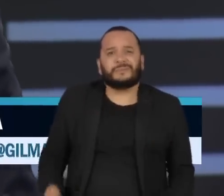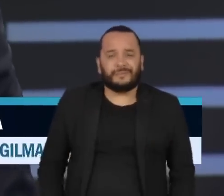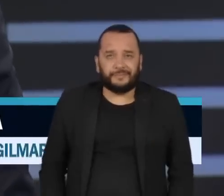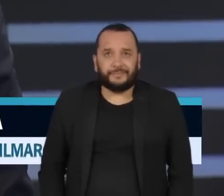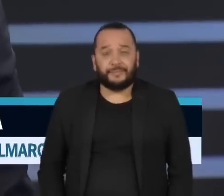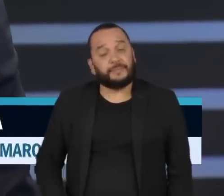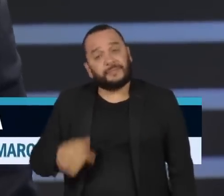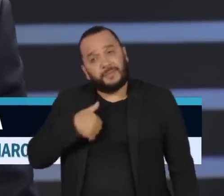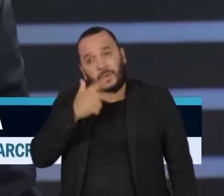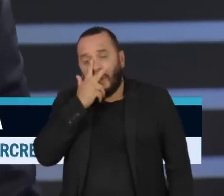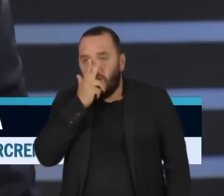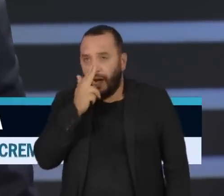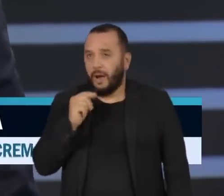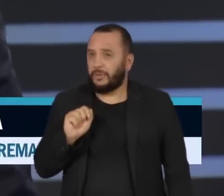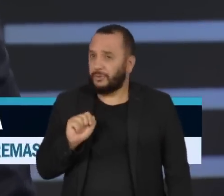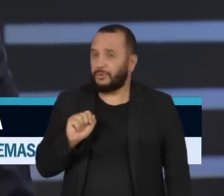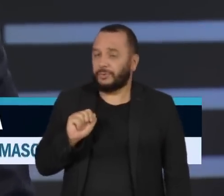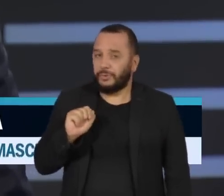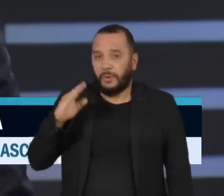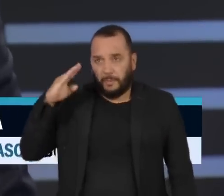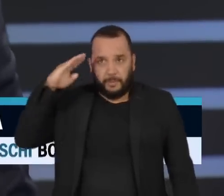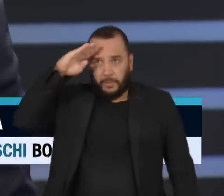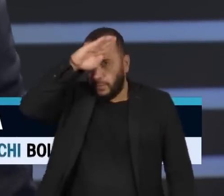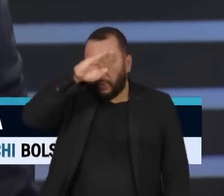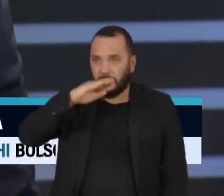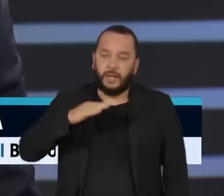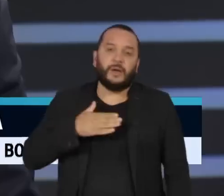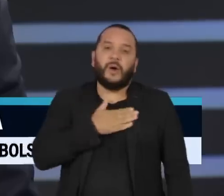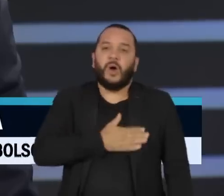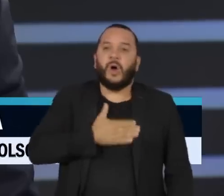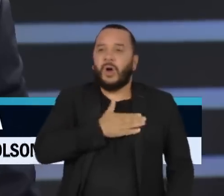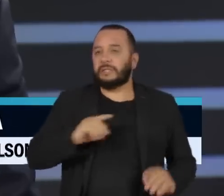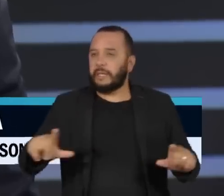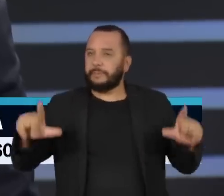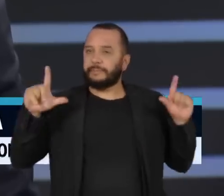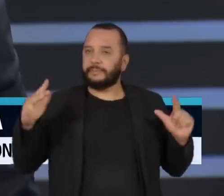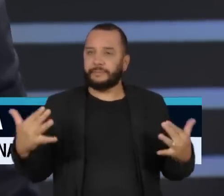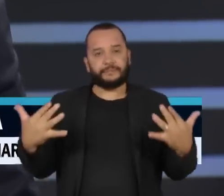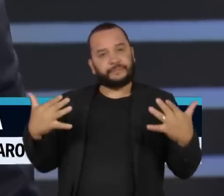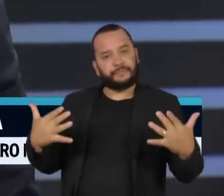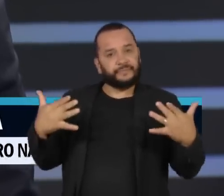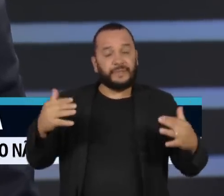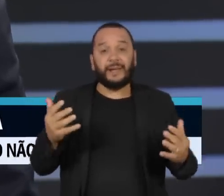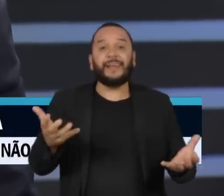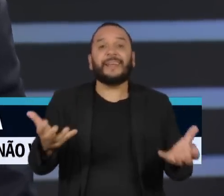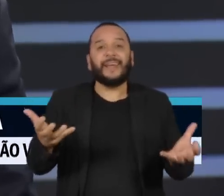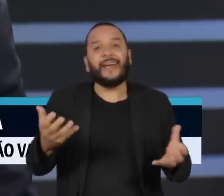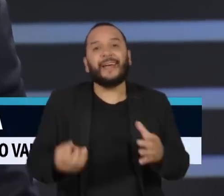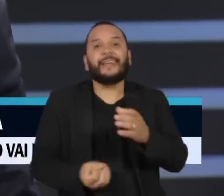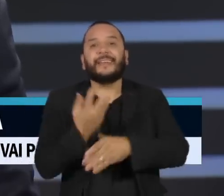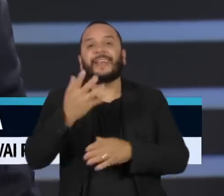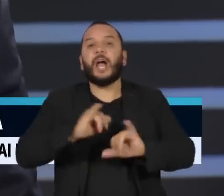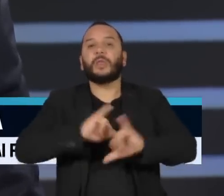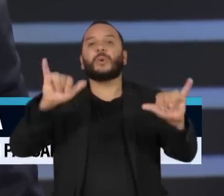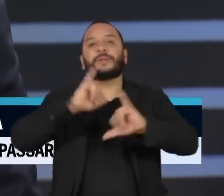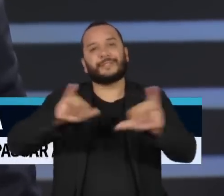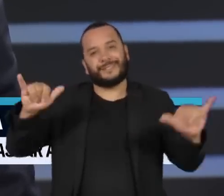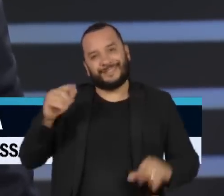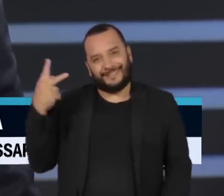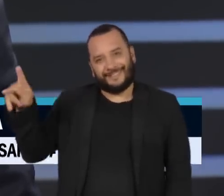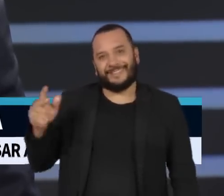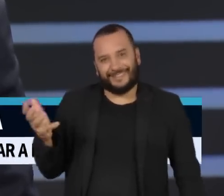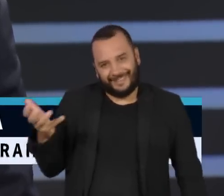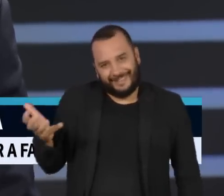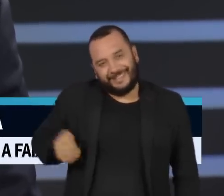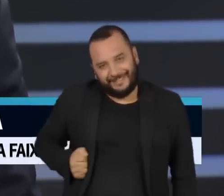o Bolsonaro, como um legítimo populista, né, ele está querendo criar fatos para gerar, vamos fazer um paralelo com a